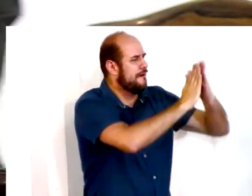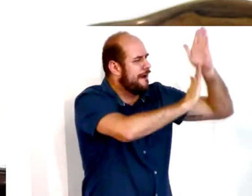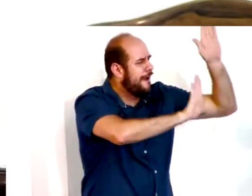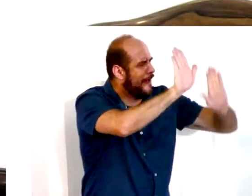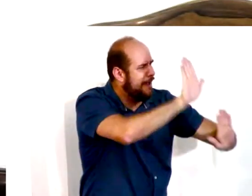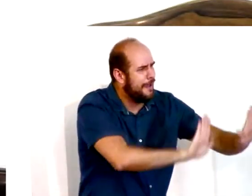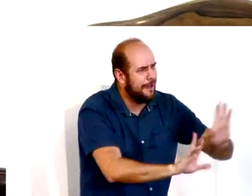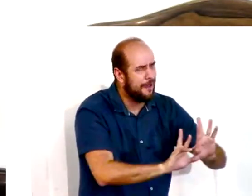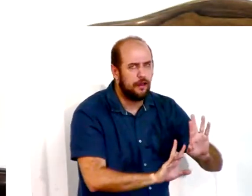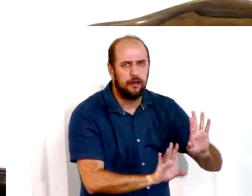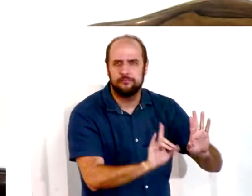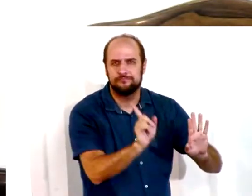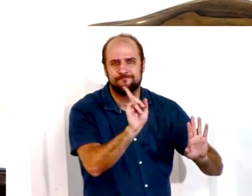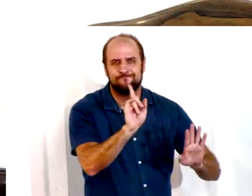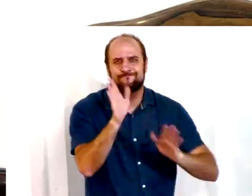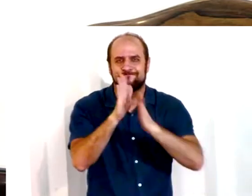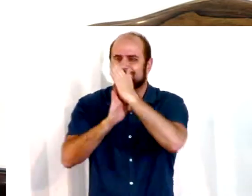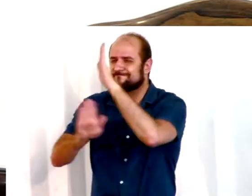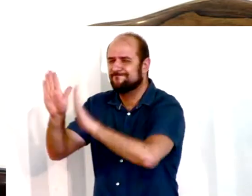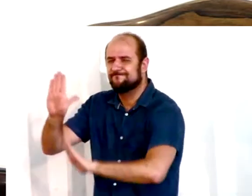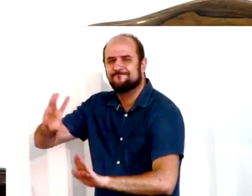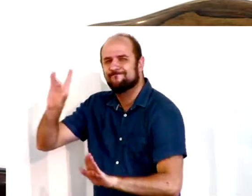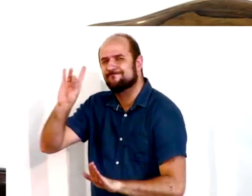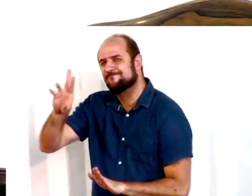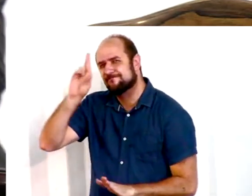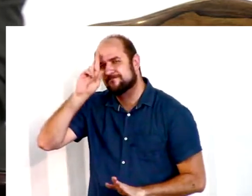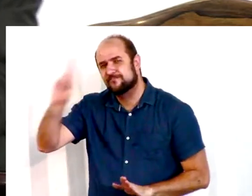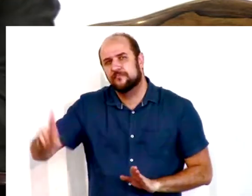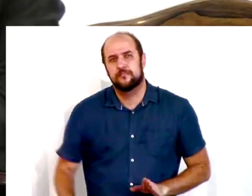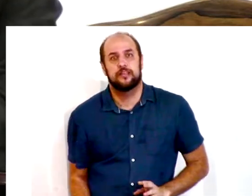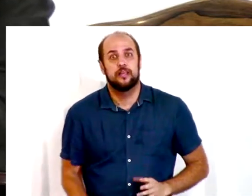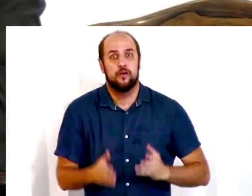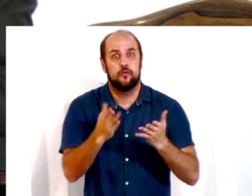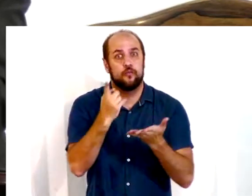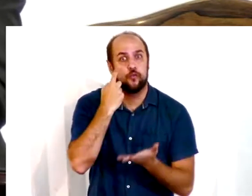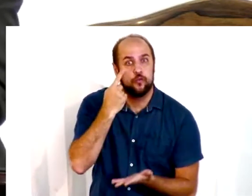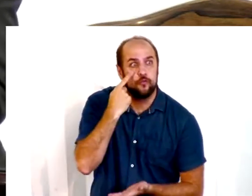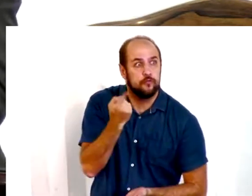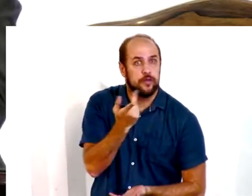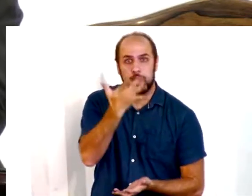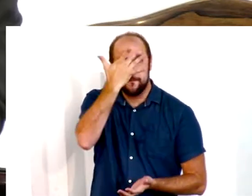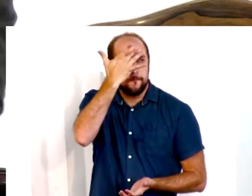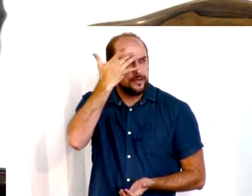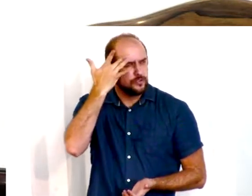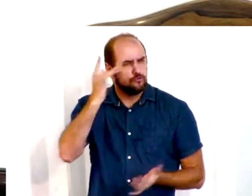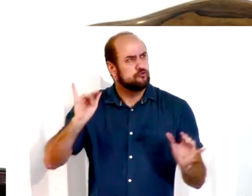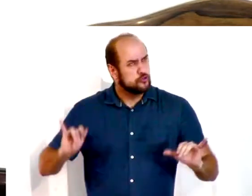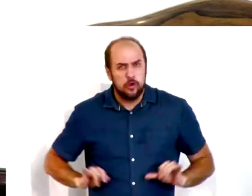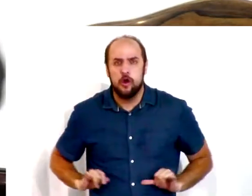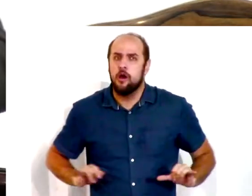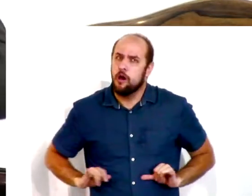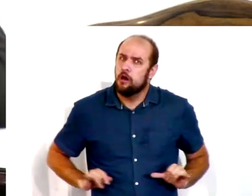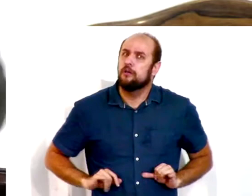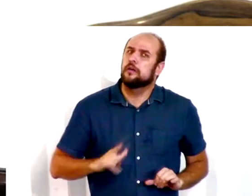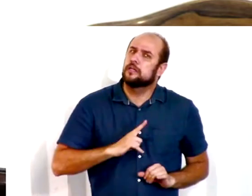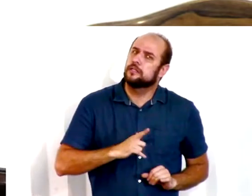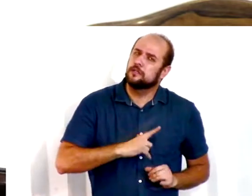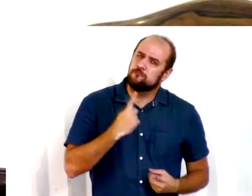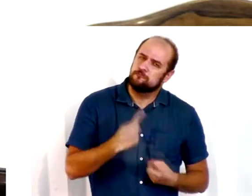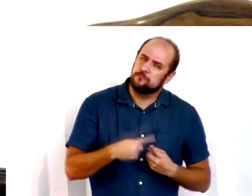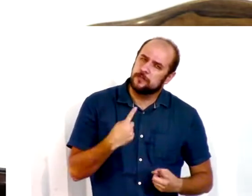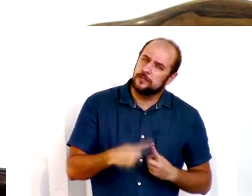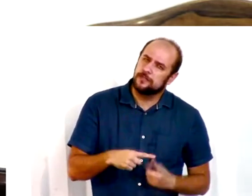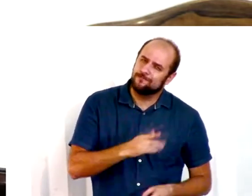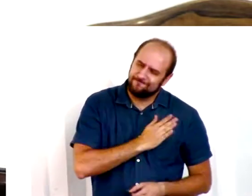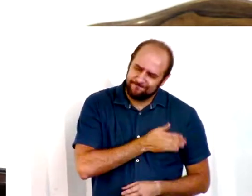Senhor. Queridos, muitas pessoas estão perecendo. Por quê? Porque o